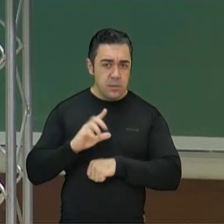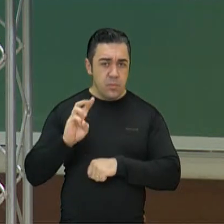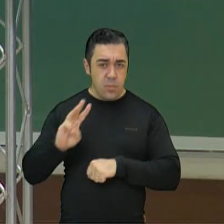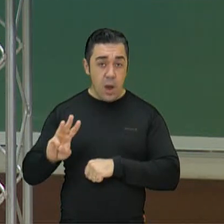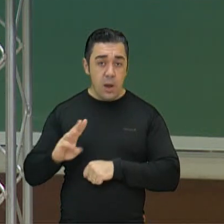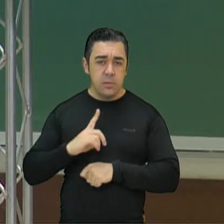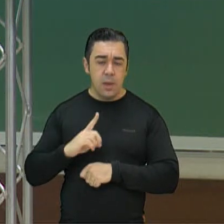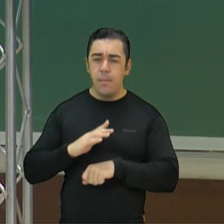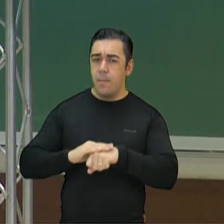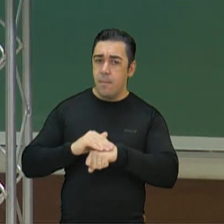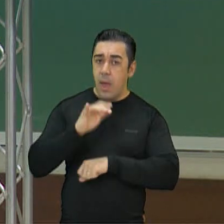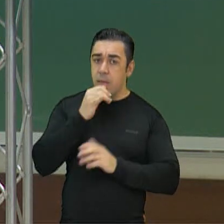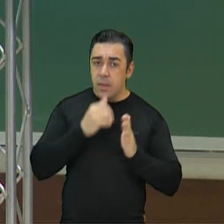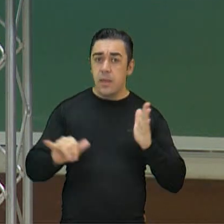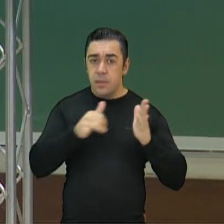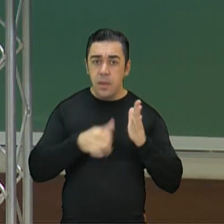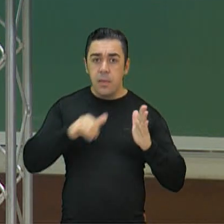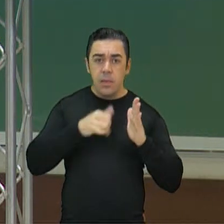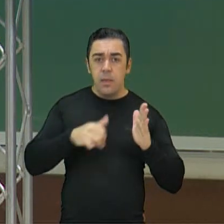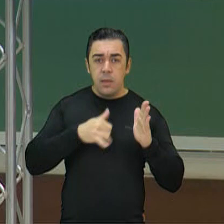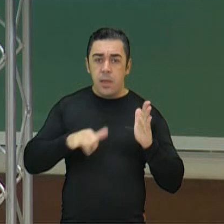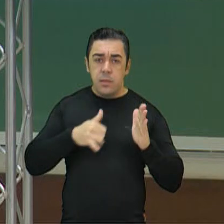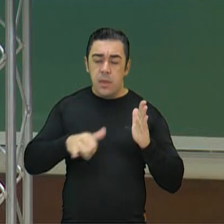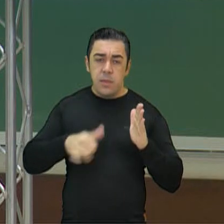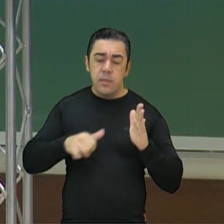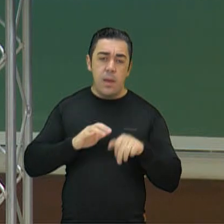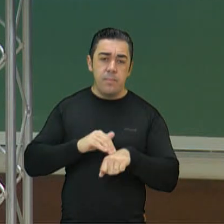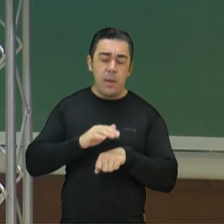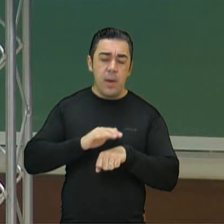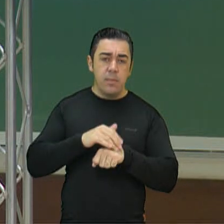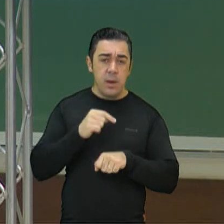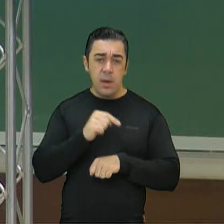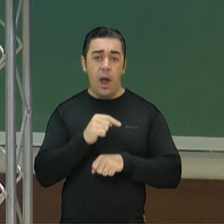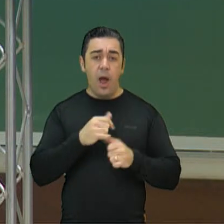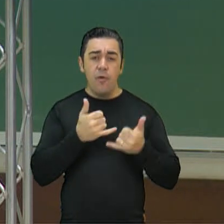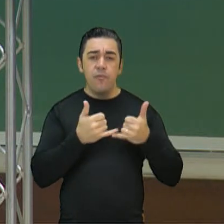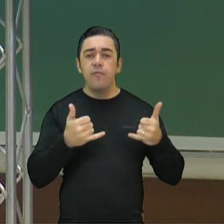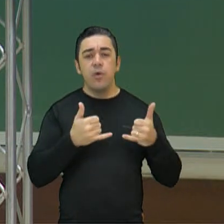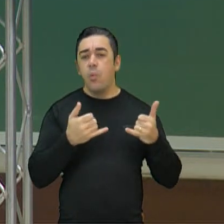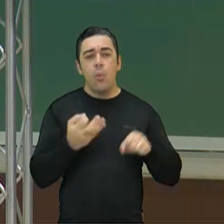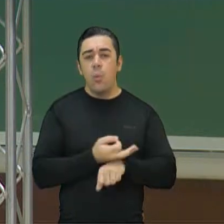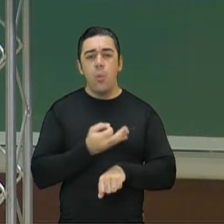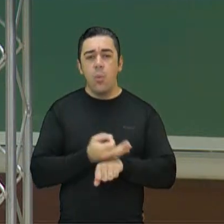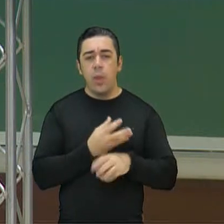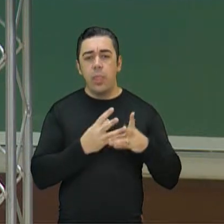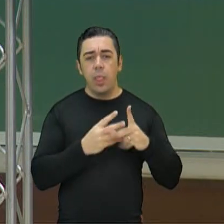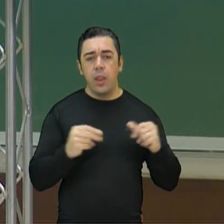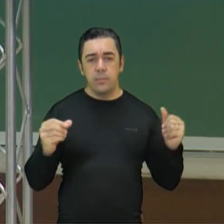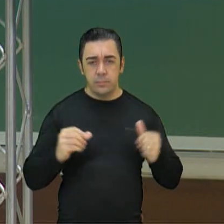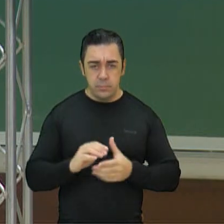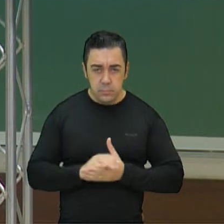vai entrar no aparelho, vai exigir o aparelho e vai sobrecarregar ali o circuito.